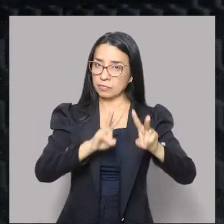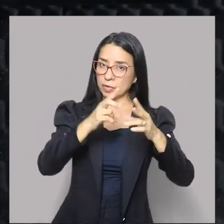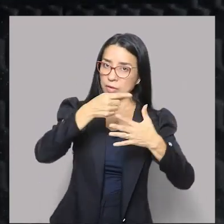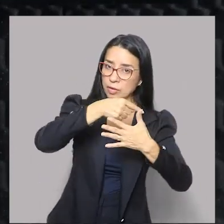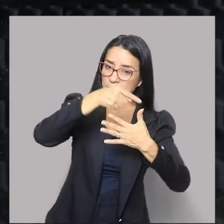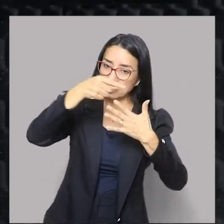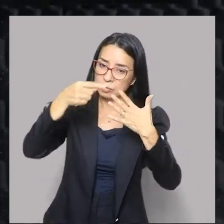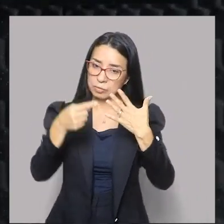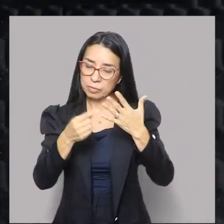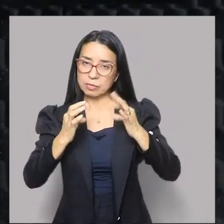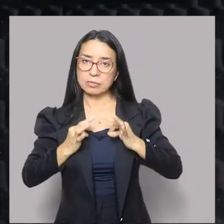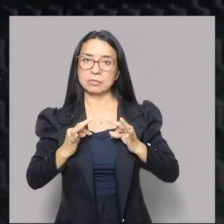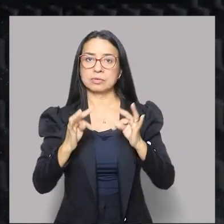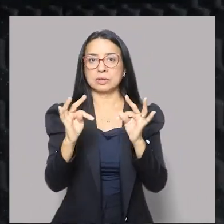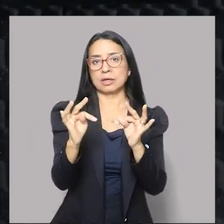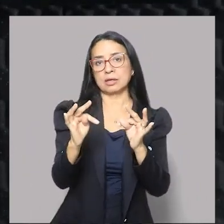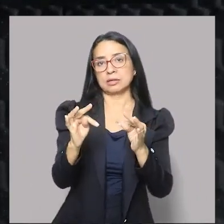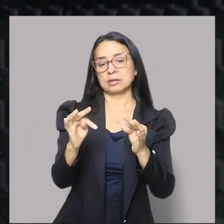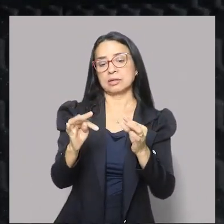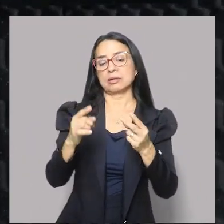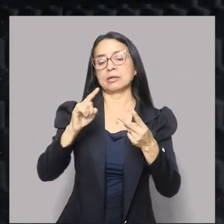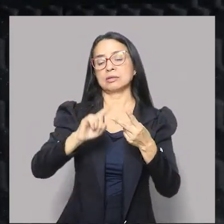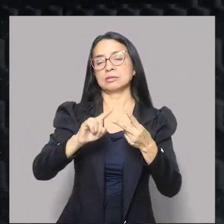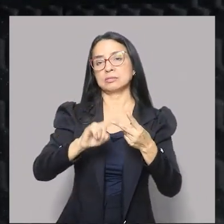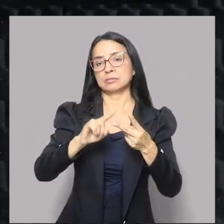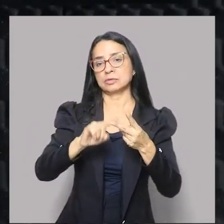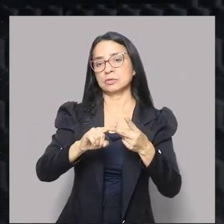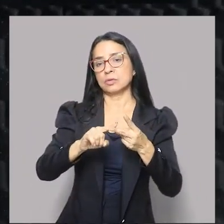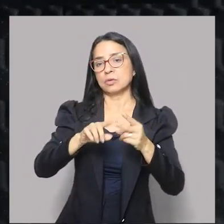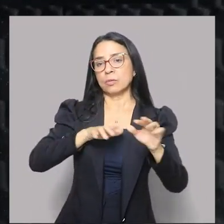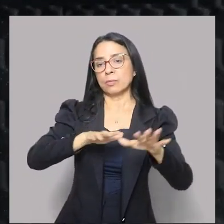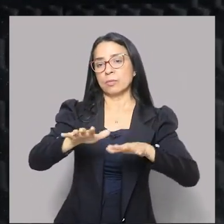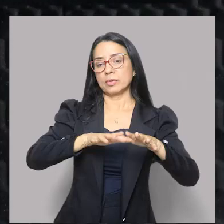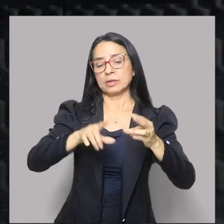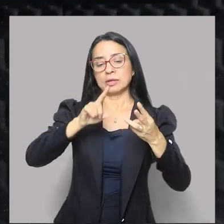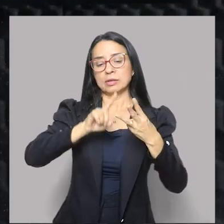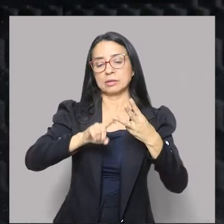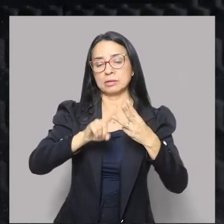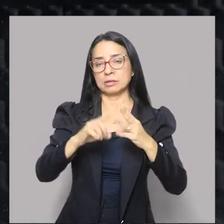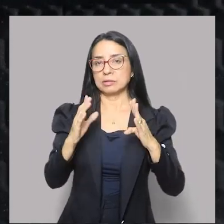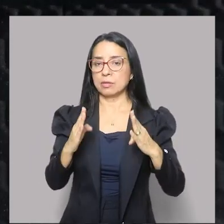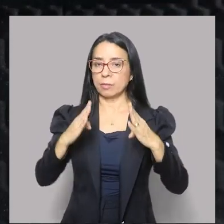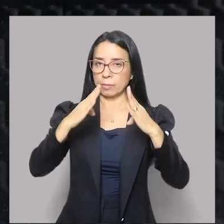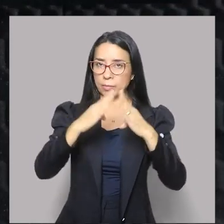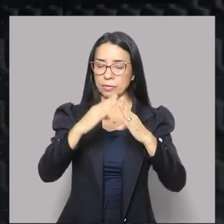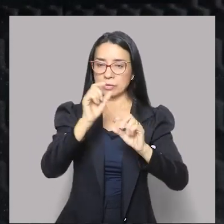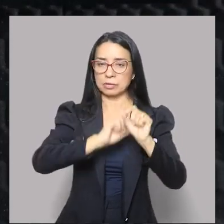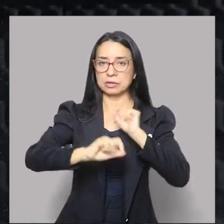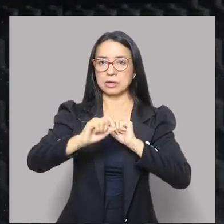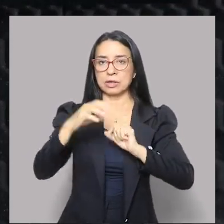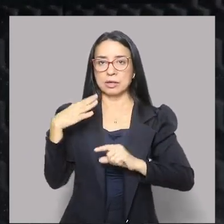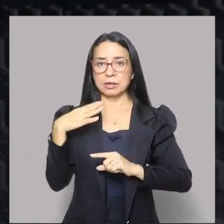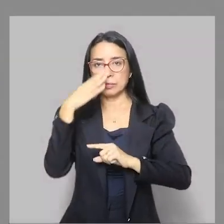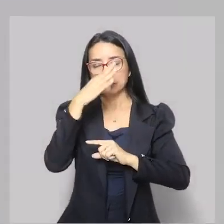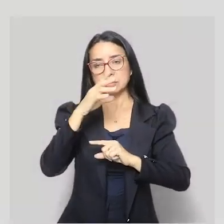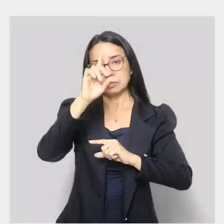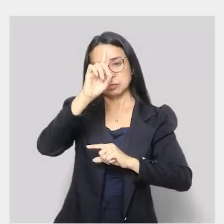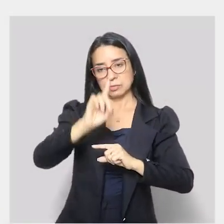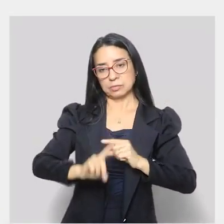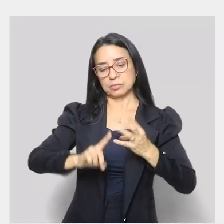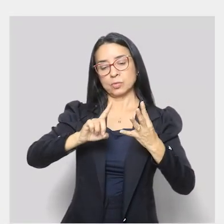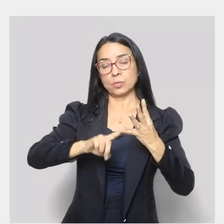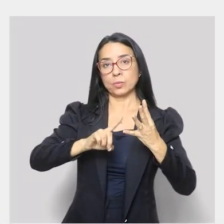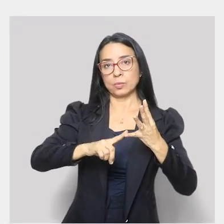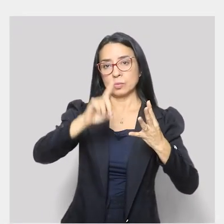de técnica, os aspectos de mobilidade, os aspectos de moradia e principalmente deixar esse direito de ir e